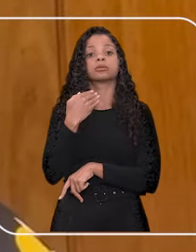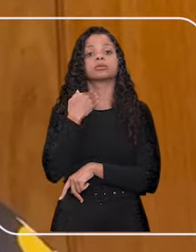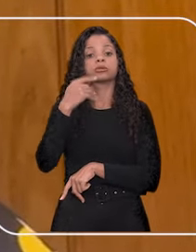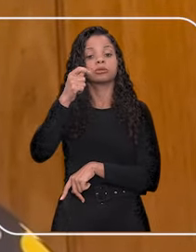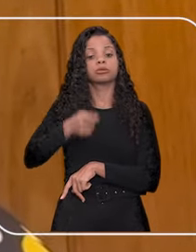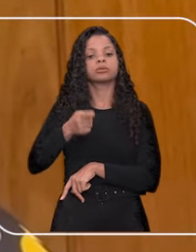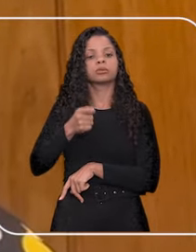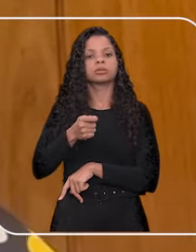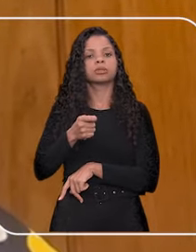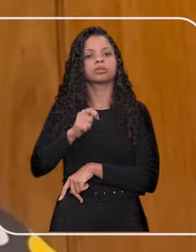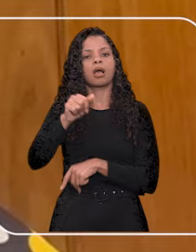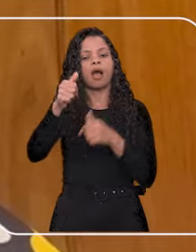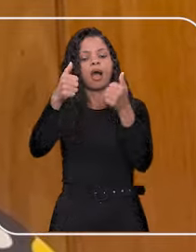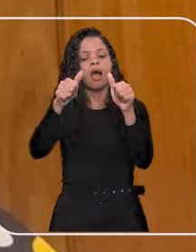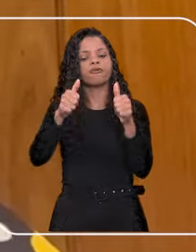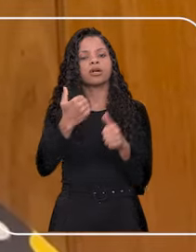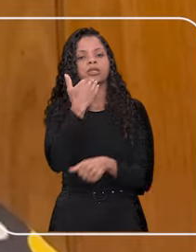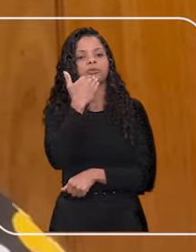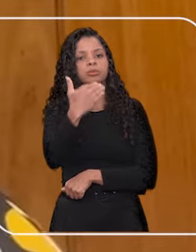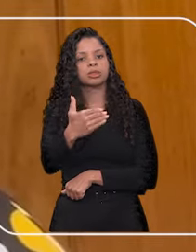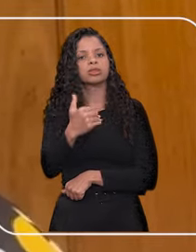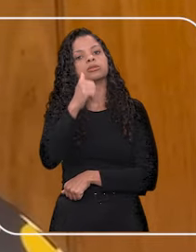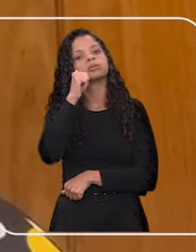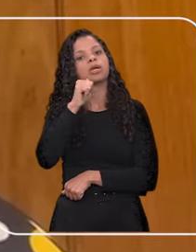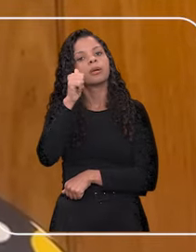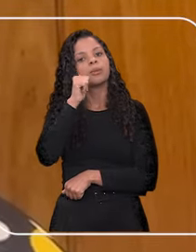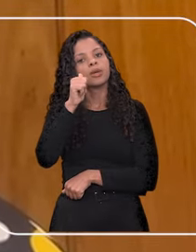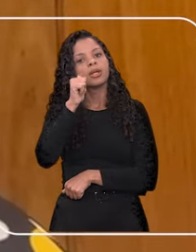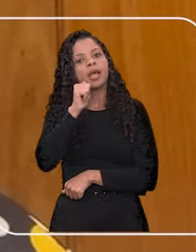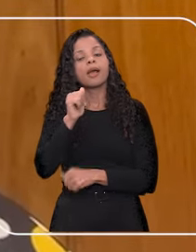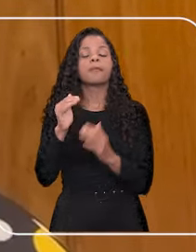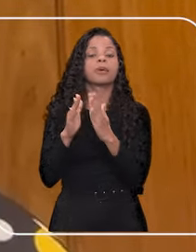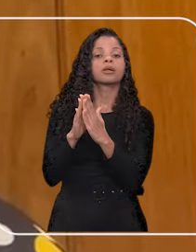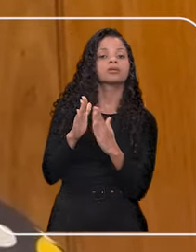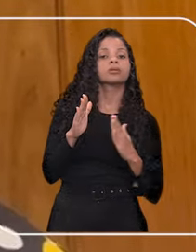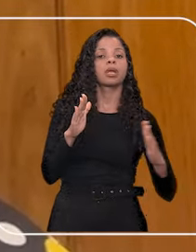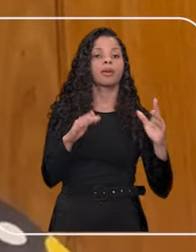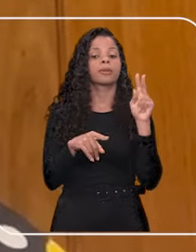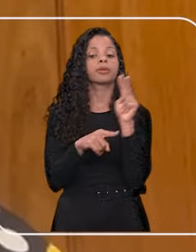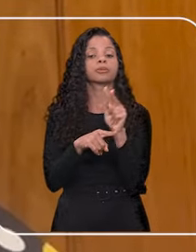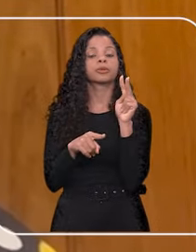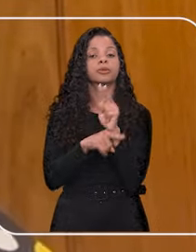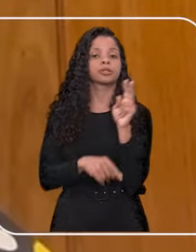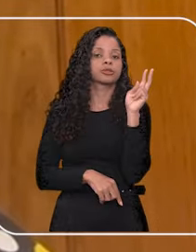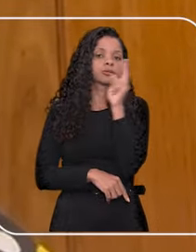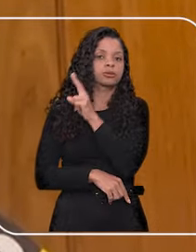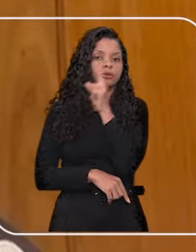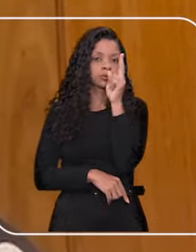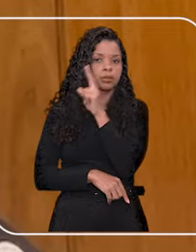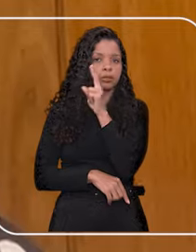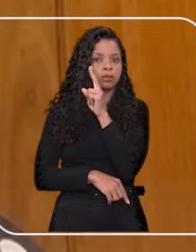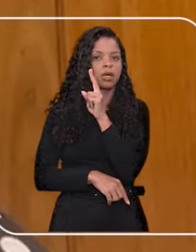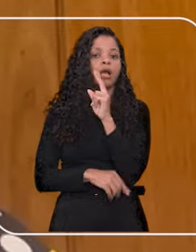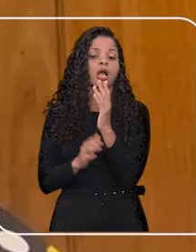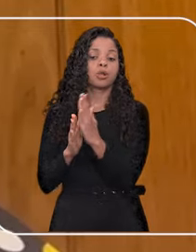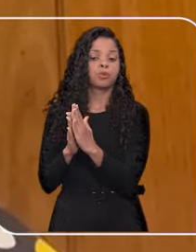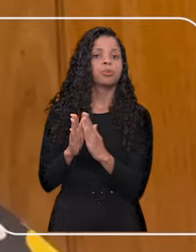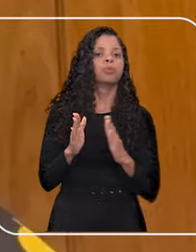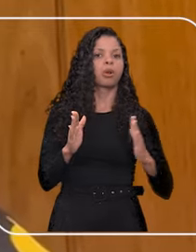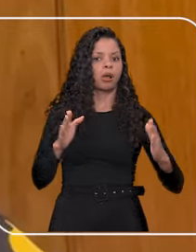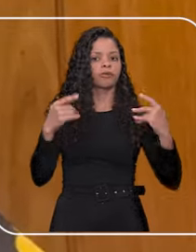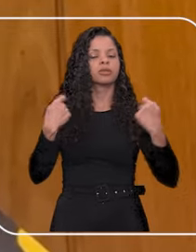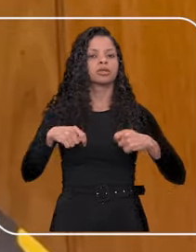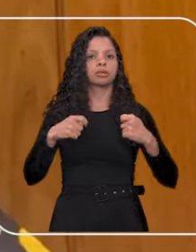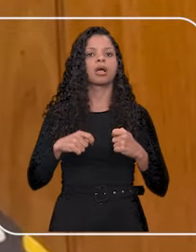desta da mulher de que sejam aplicadas as medidas protetivas de urgência Enquanto elas forem necessárias elas poderão